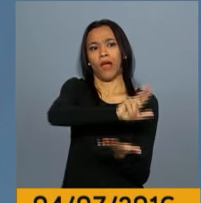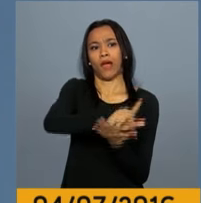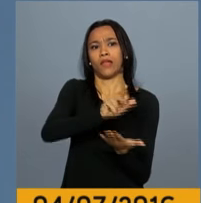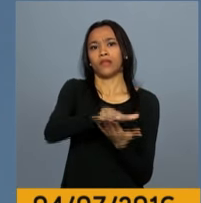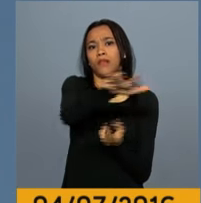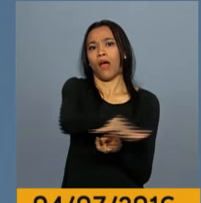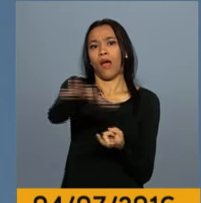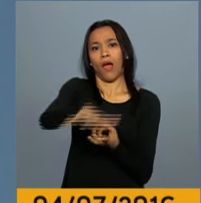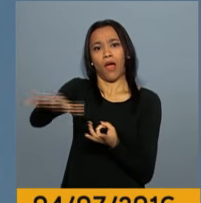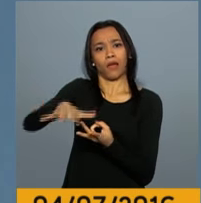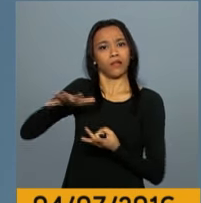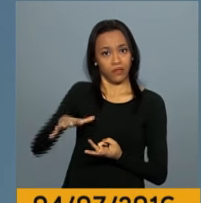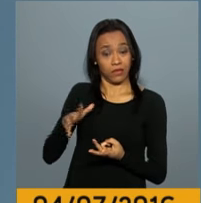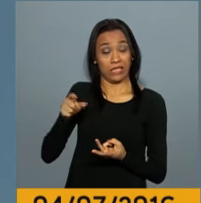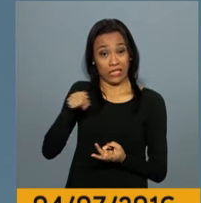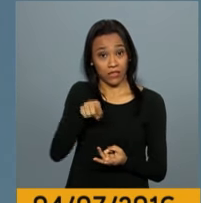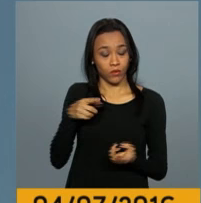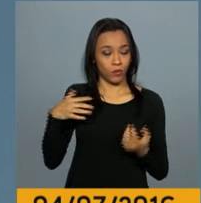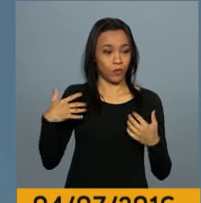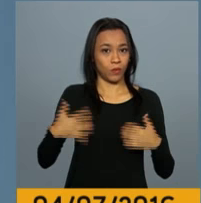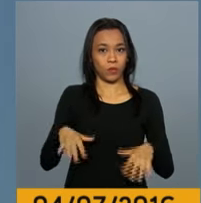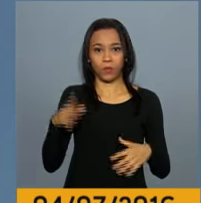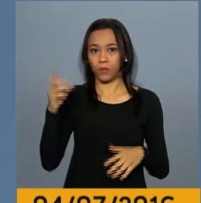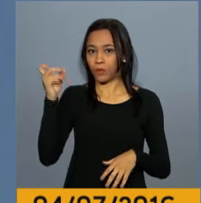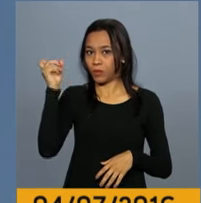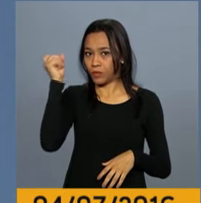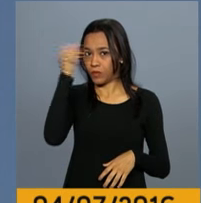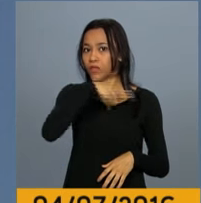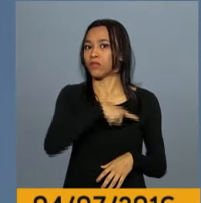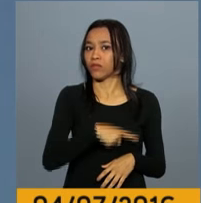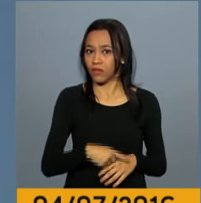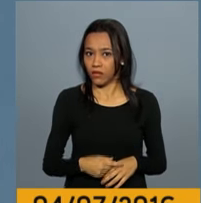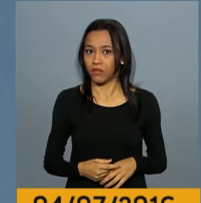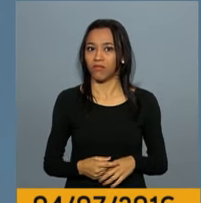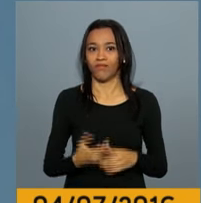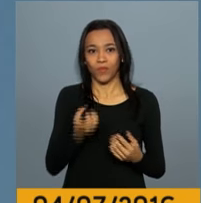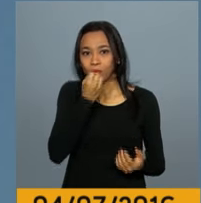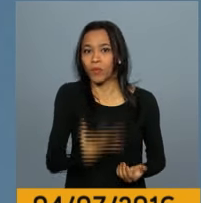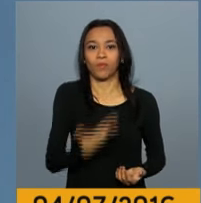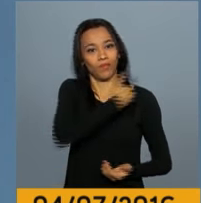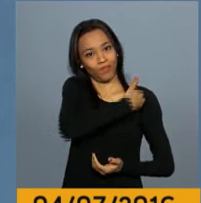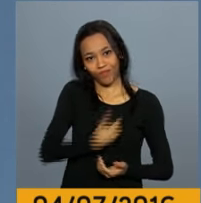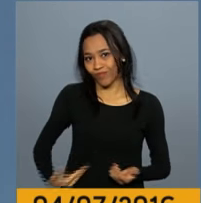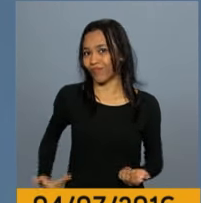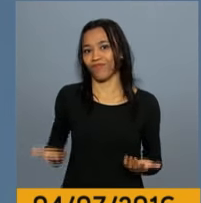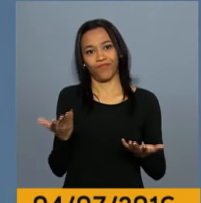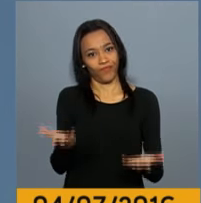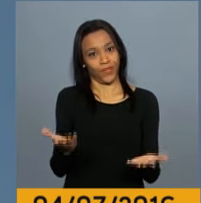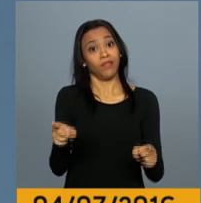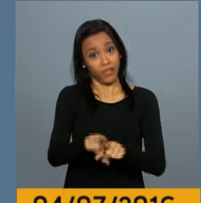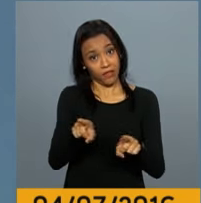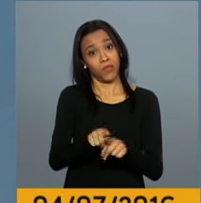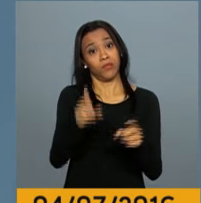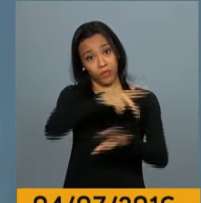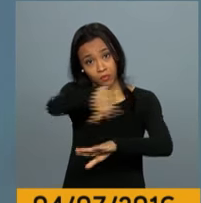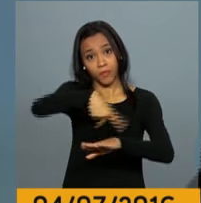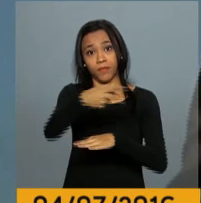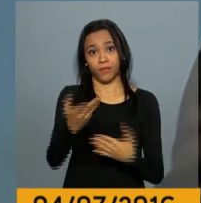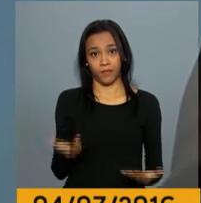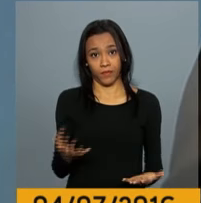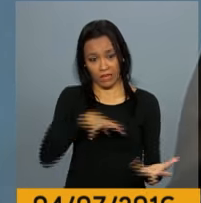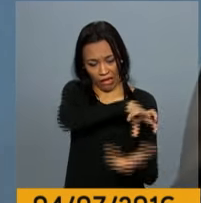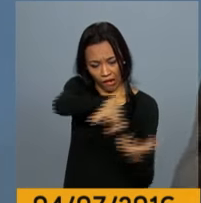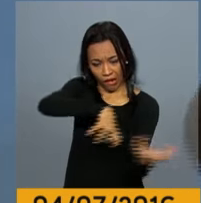uma coisa extremamente e politicamente muito desastrosa para o governo e para o país. Então,